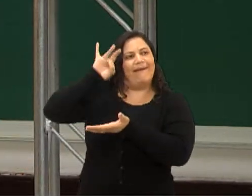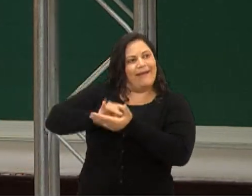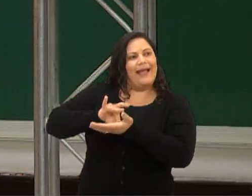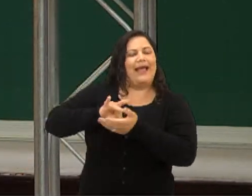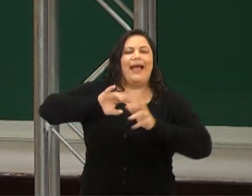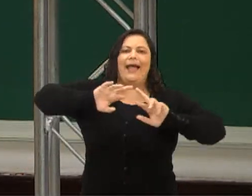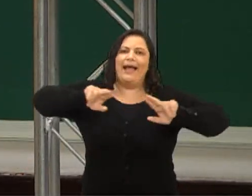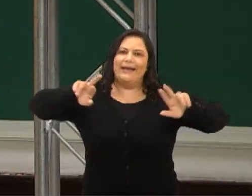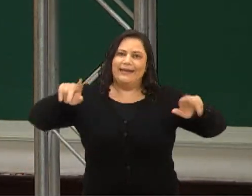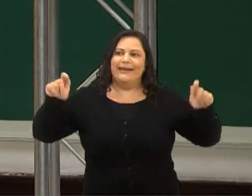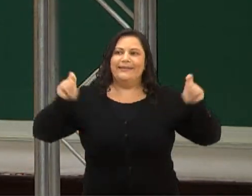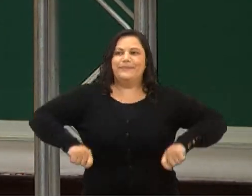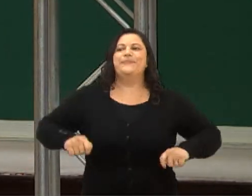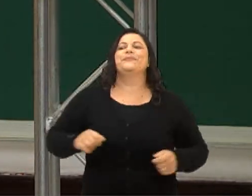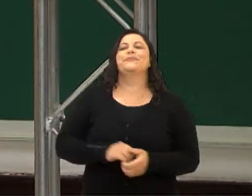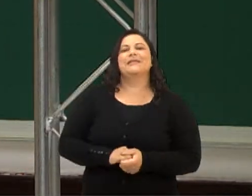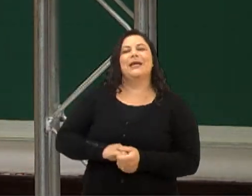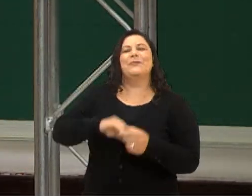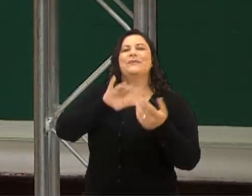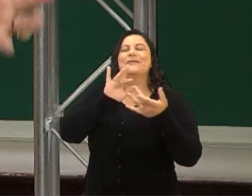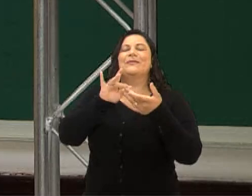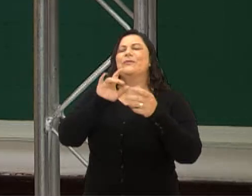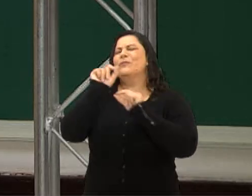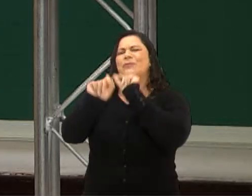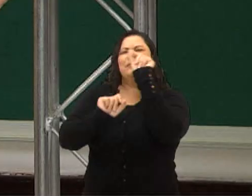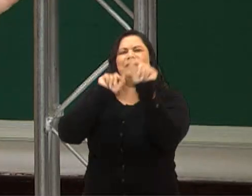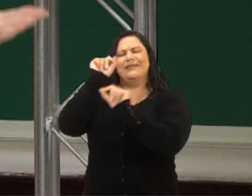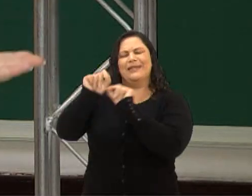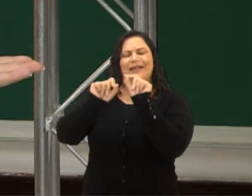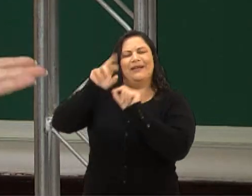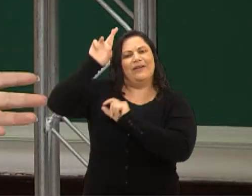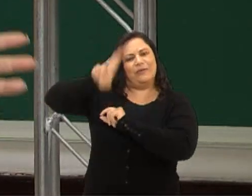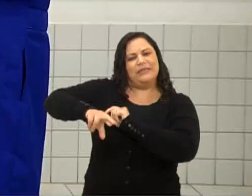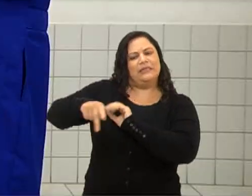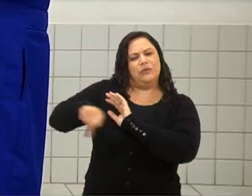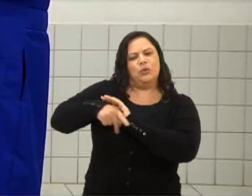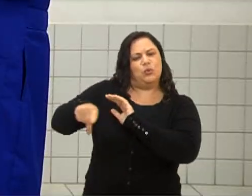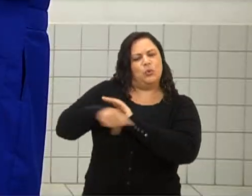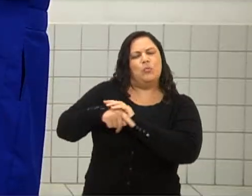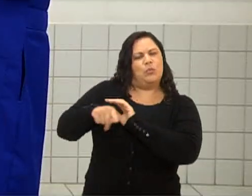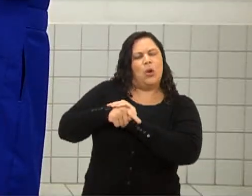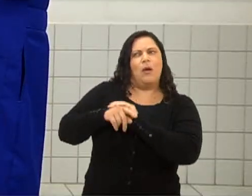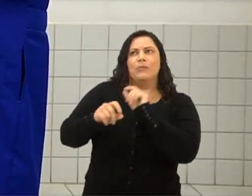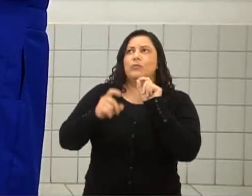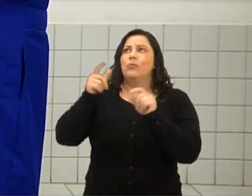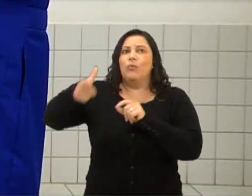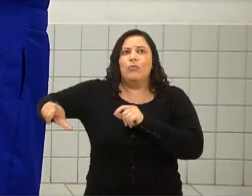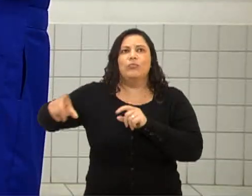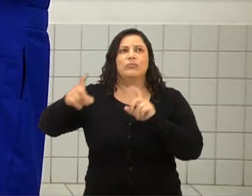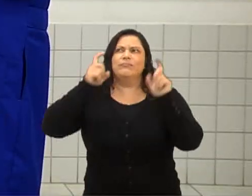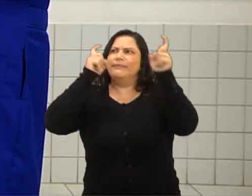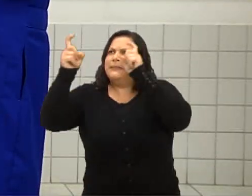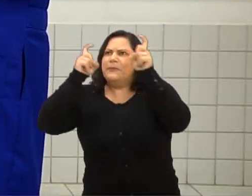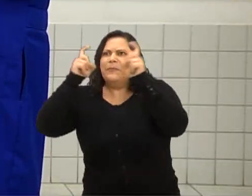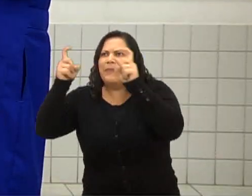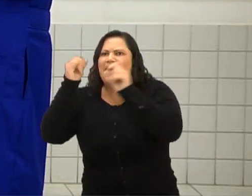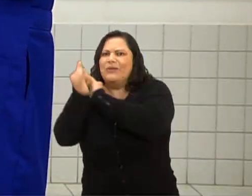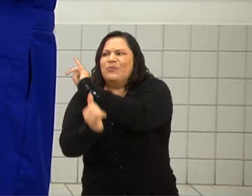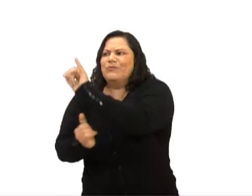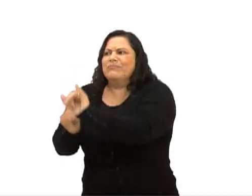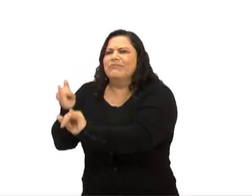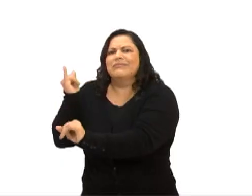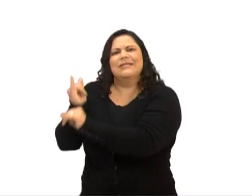né, o termo conectar, mais se referindo ao conhecimento de mundo dele. Né, ele está preocupado em pensar na conexão com o